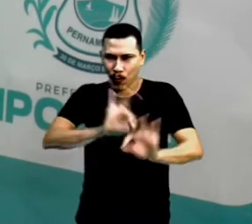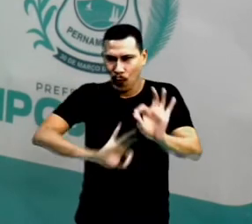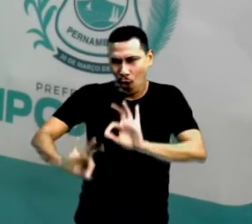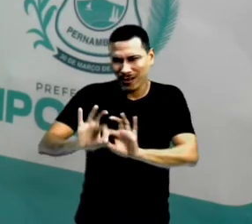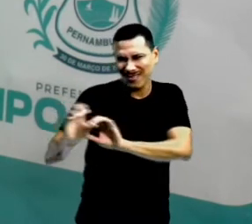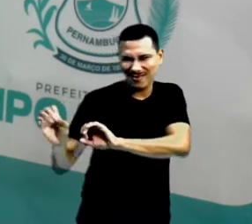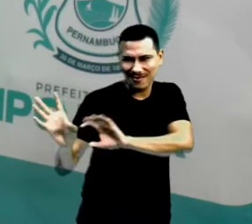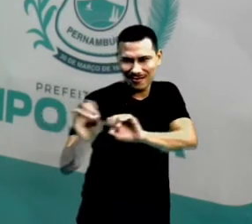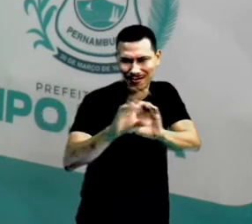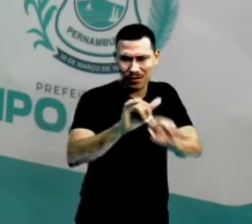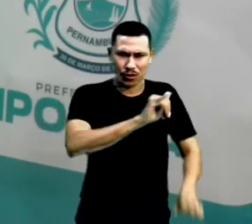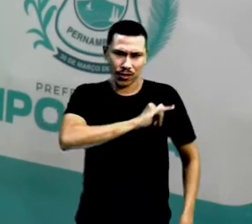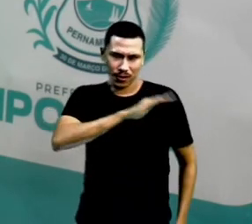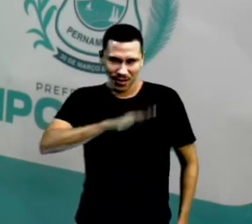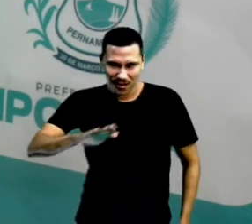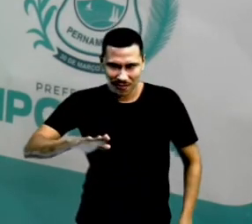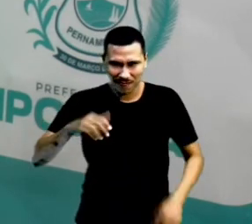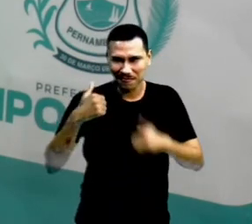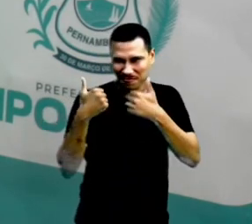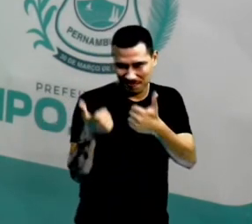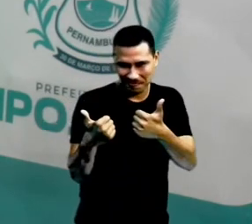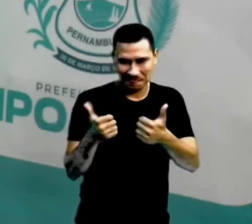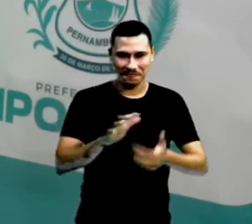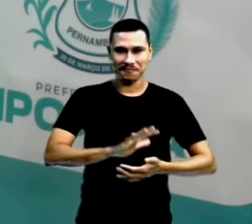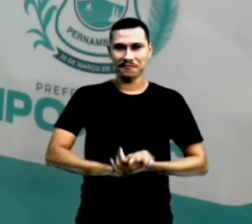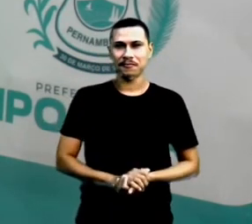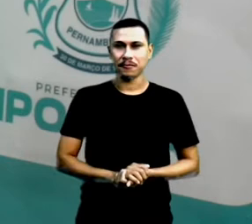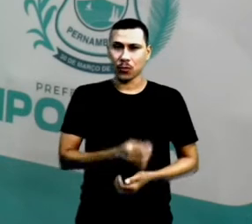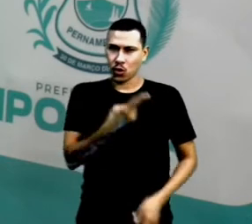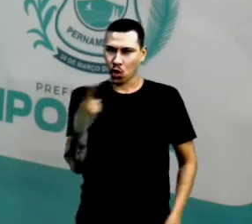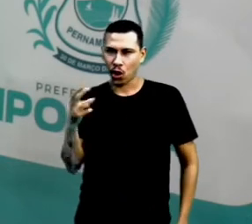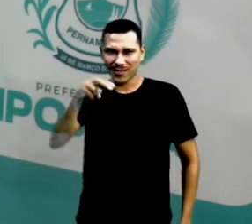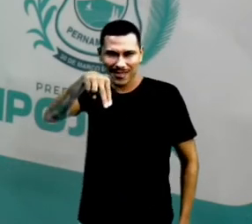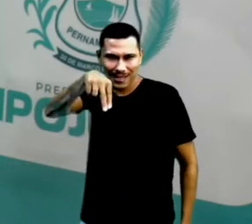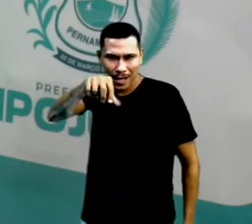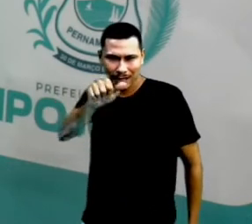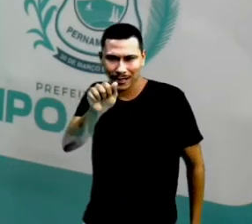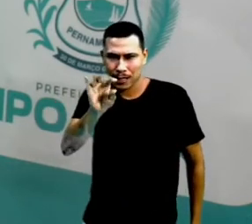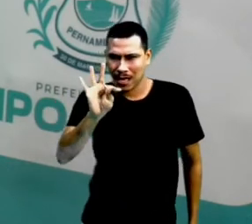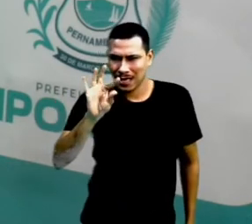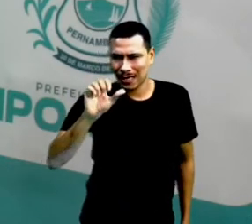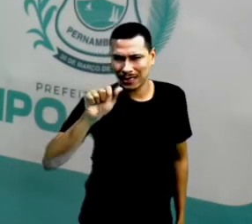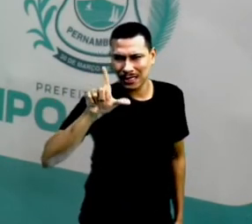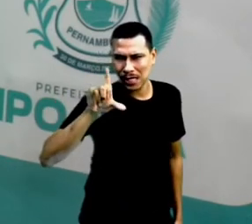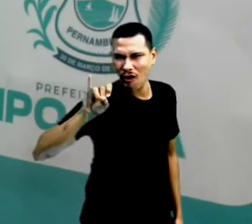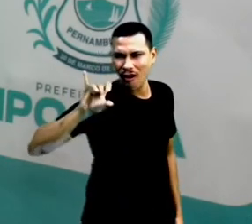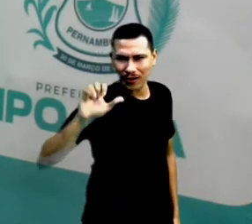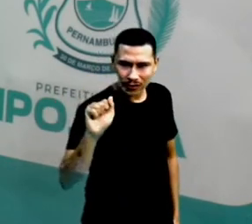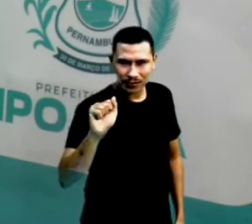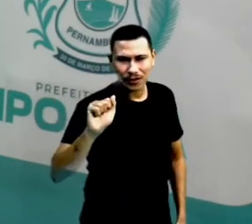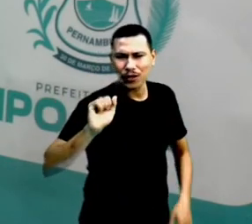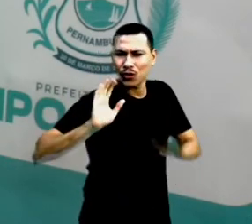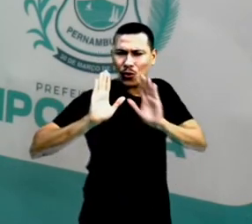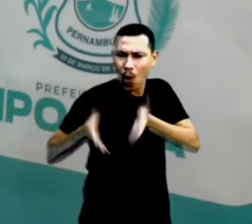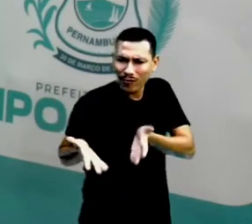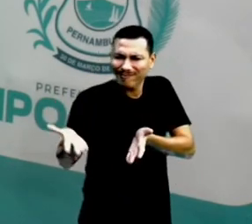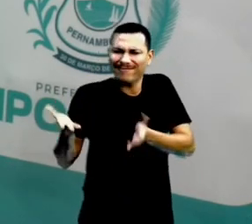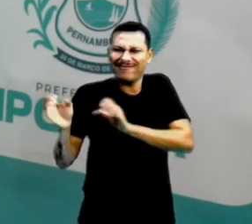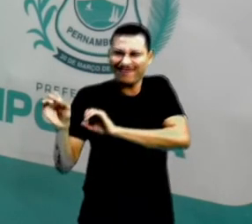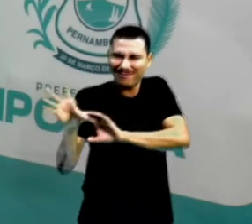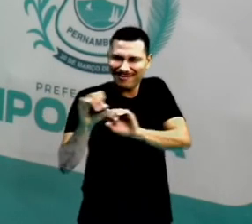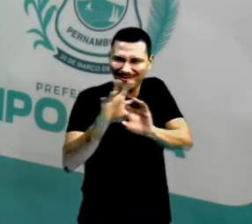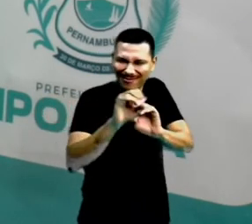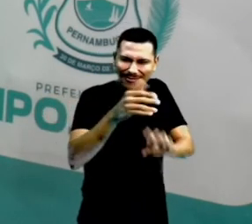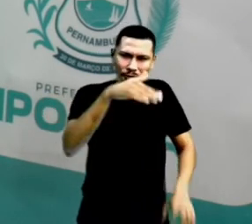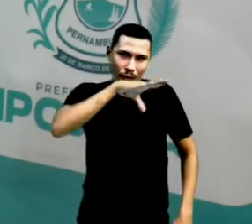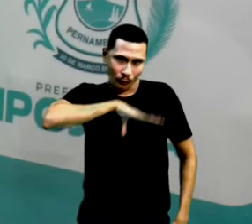projeto Educa e Pojuca. Eu me chamo Natália Albuquerque e irei lecionar as aulas